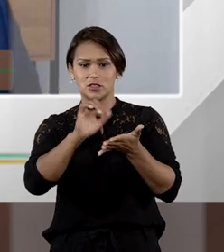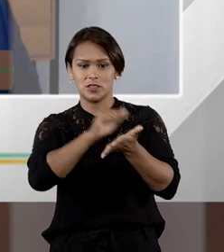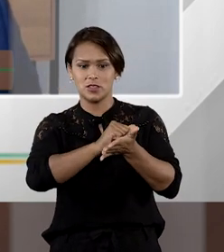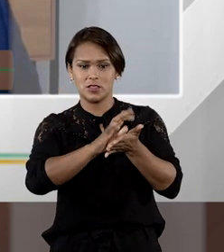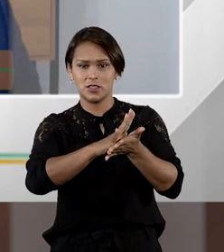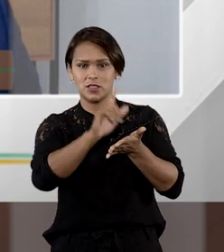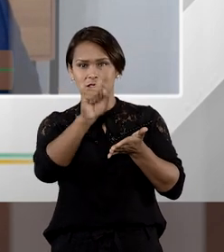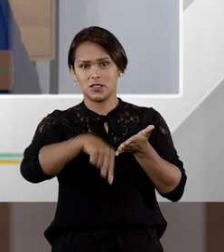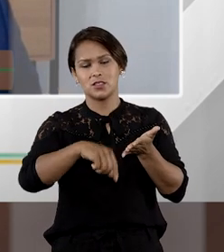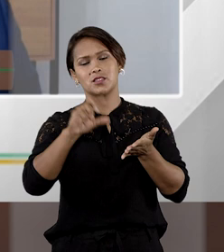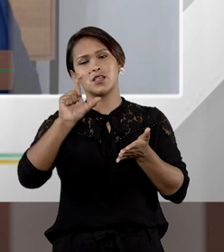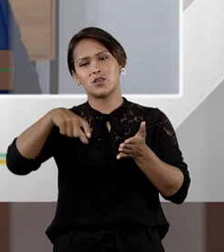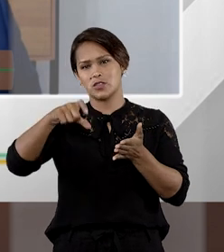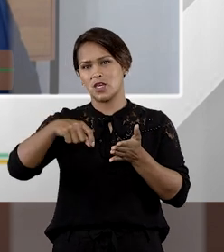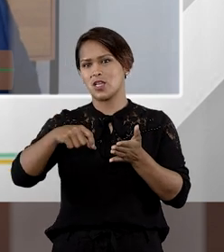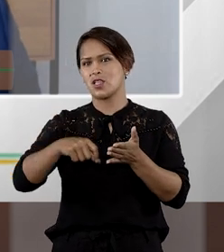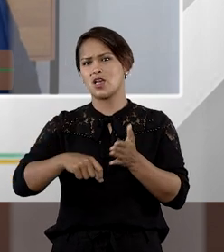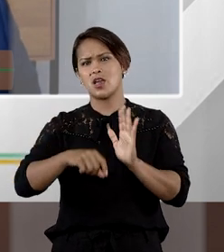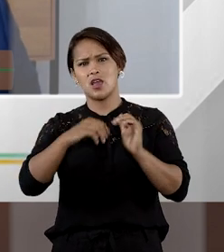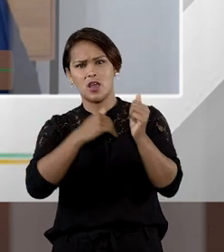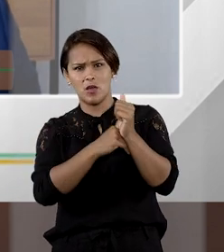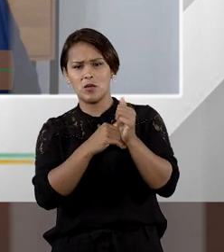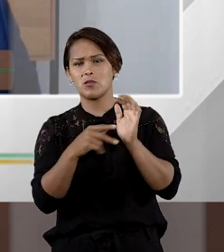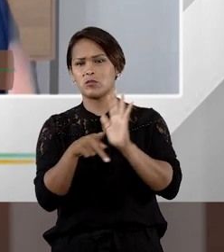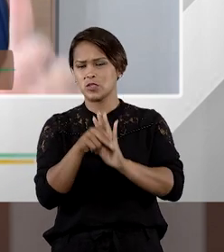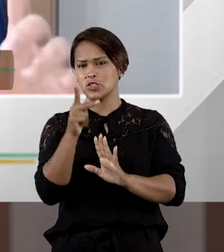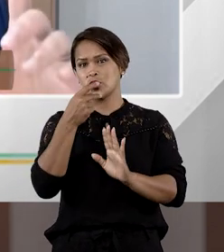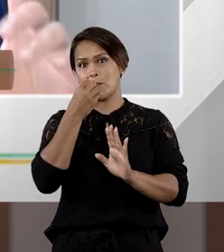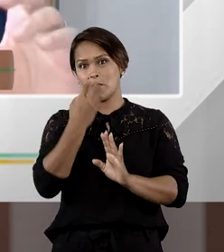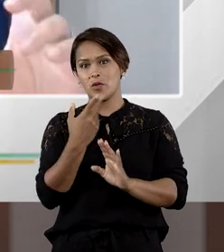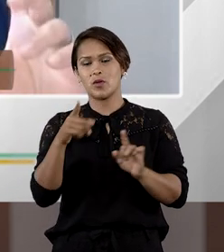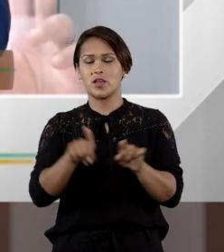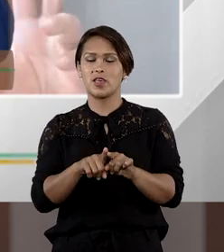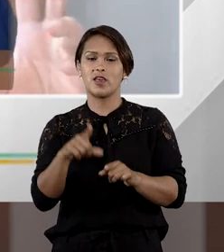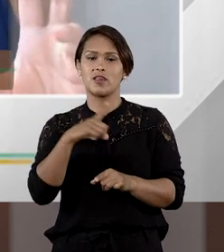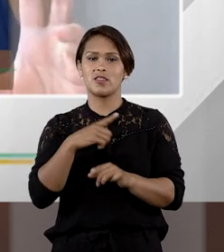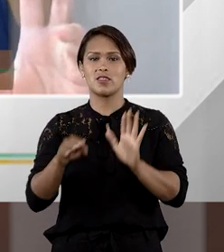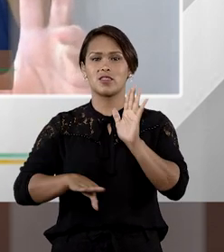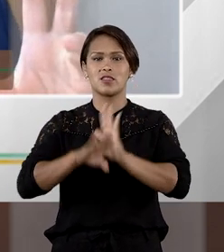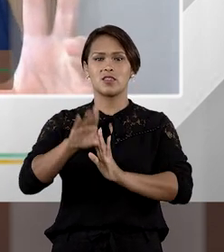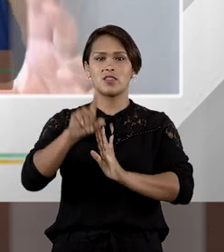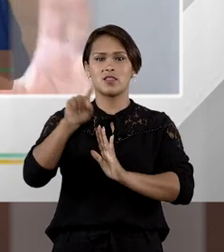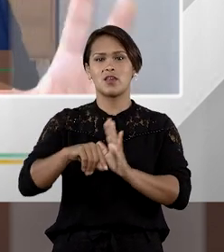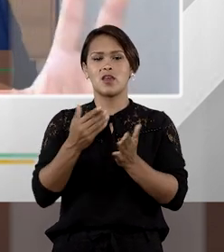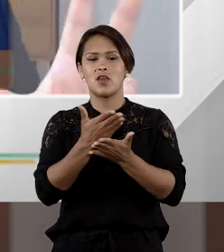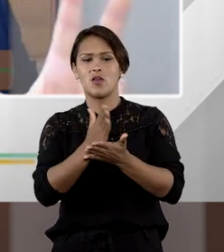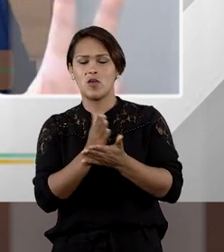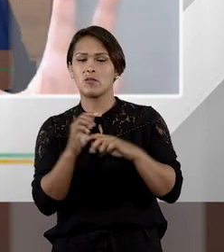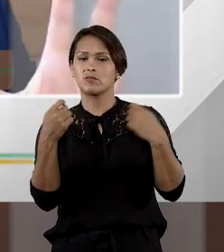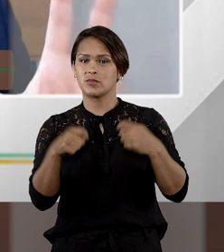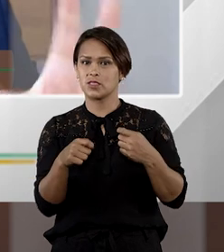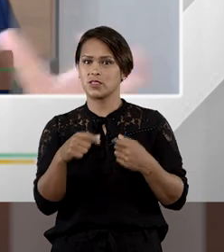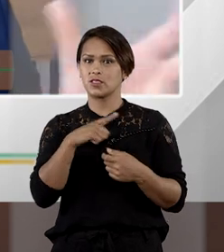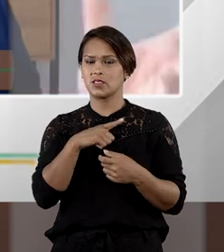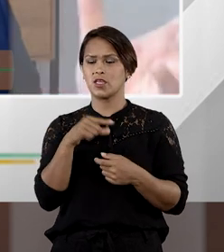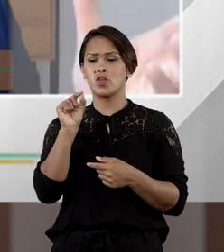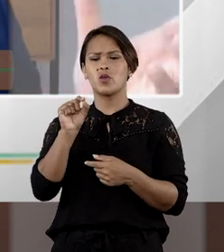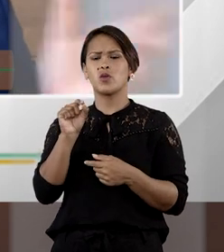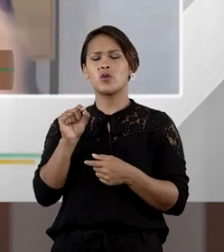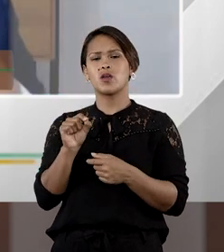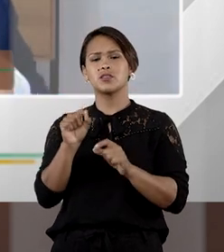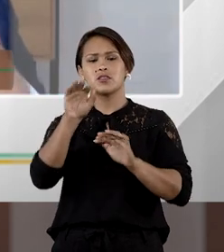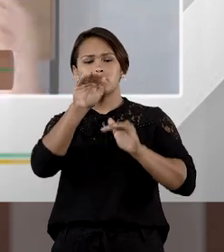em cadastro de inadimplentes é uma medida efetiva. E aí existe algo que ainda é necessário, quer dizer, quais são